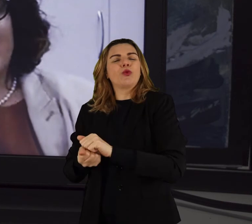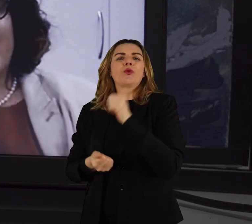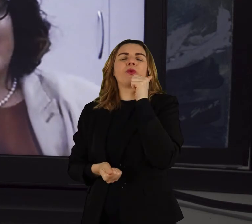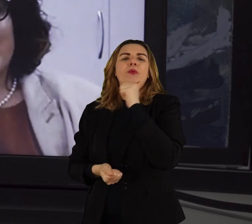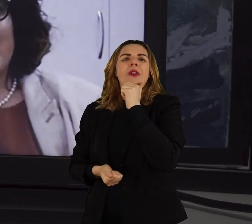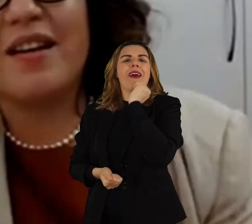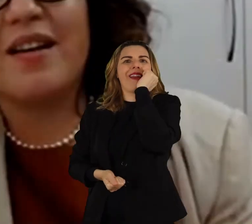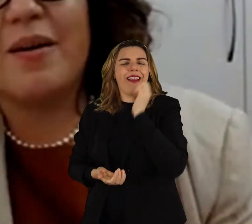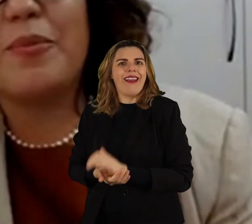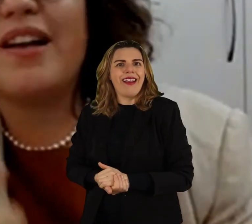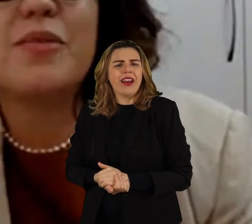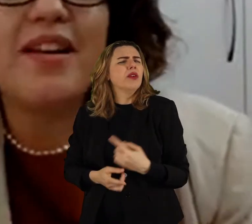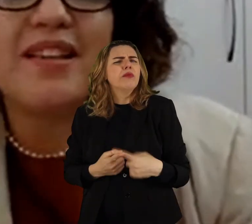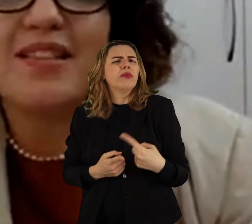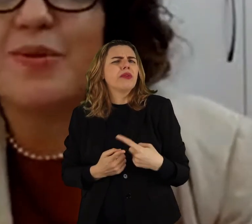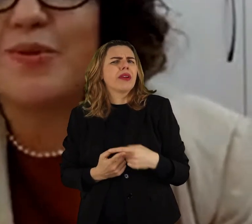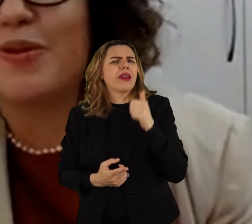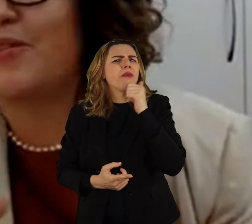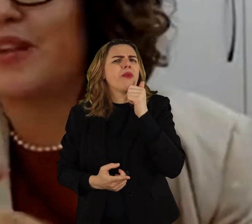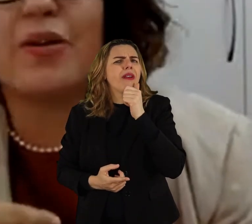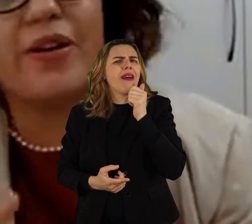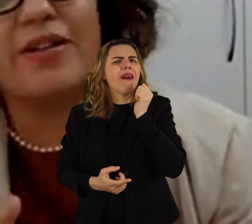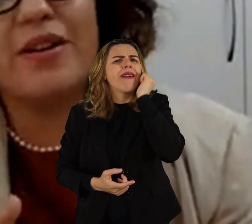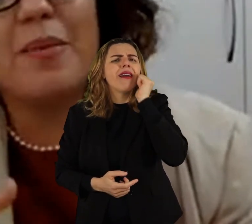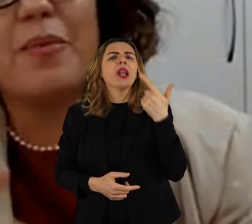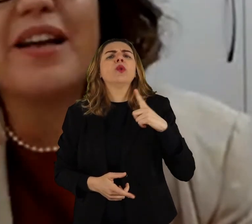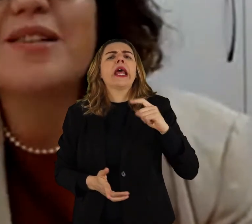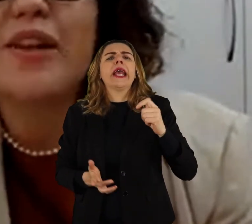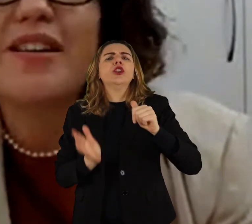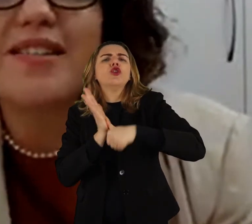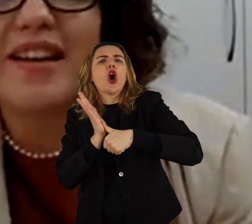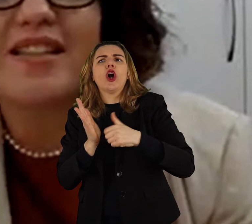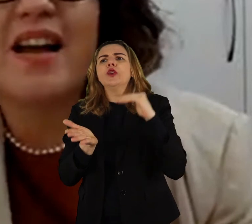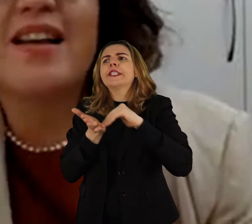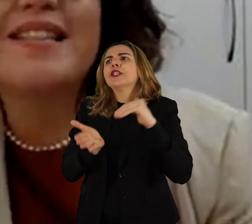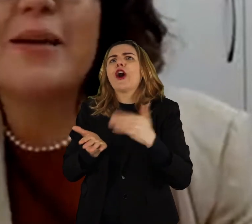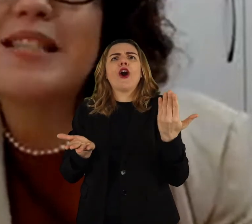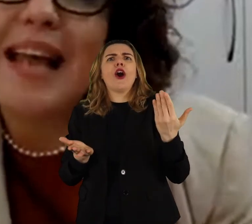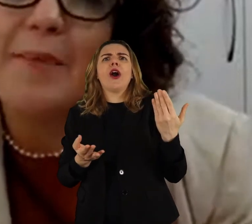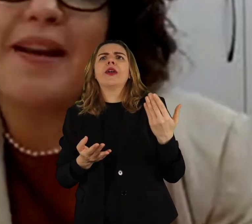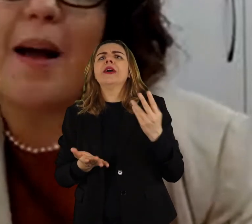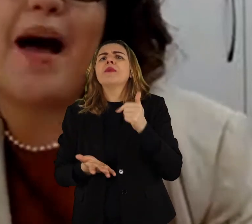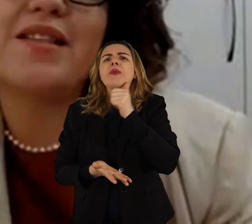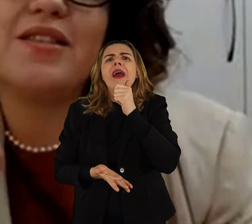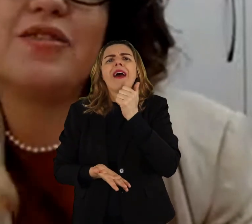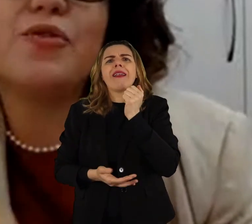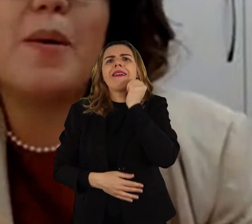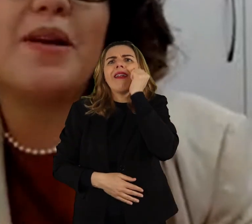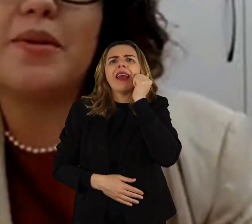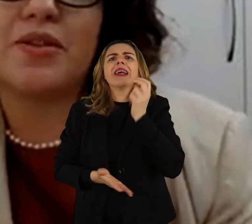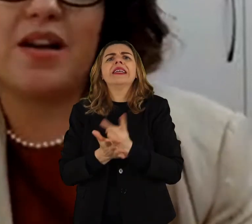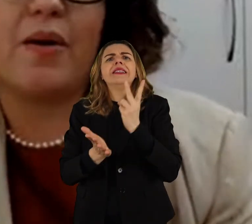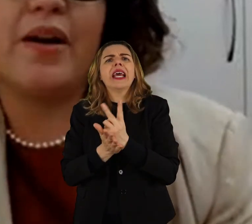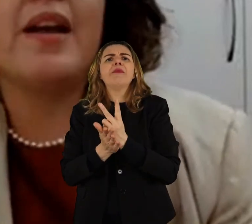mulheres negras. Por que as mulheres negras não são sócias de escritório? Por que as mulheres negras são sempre a base de